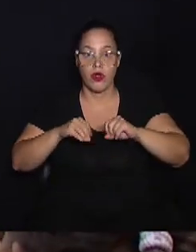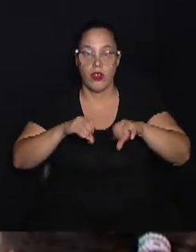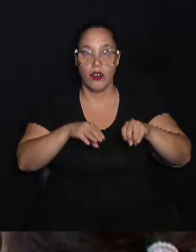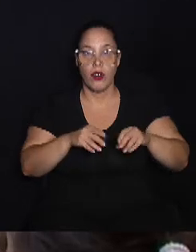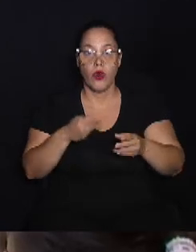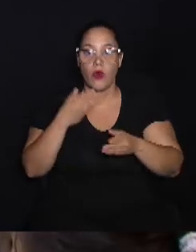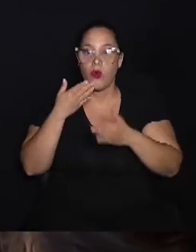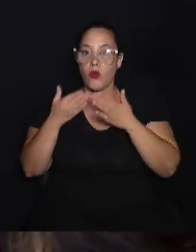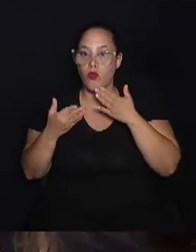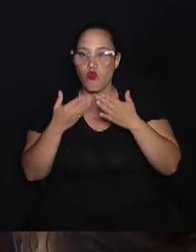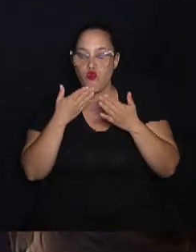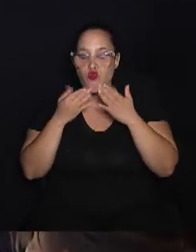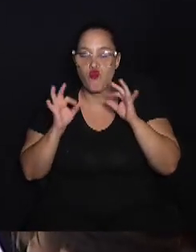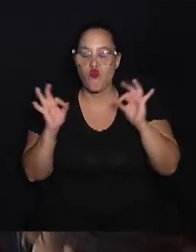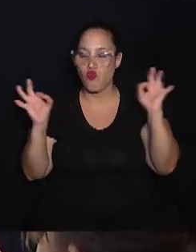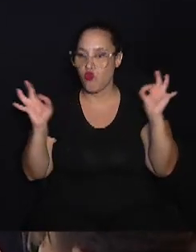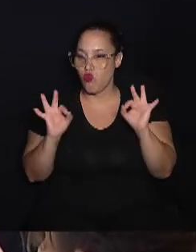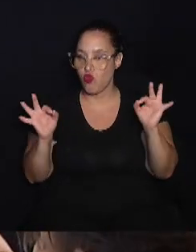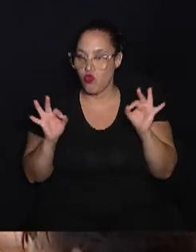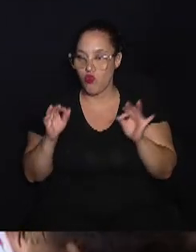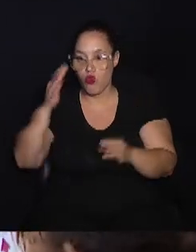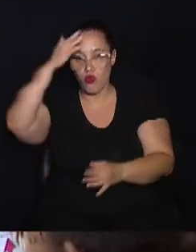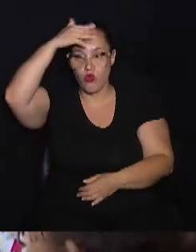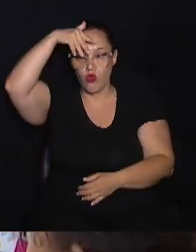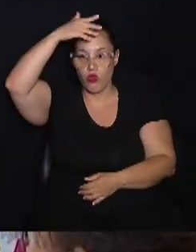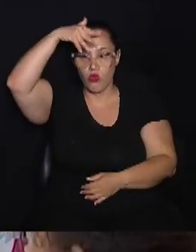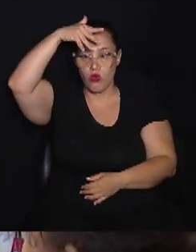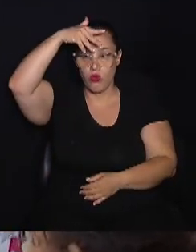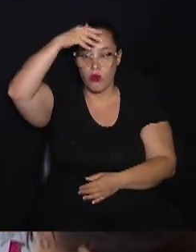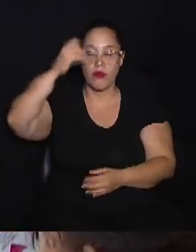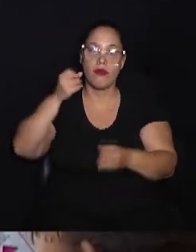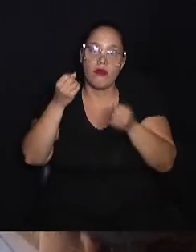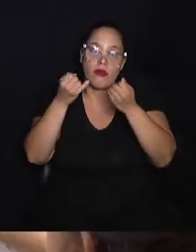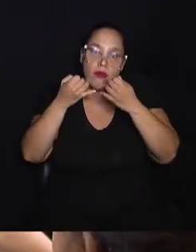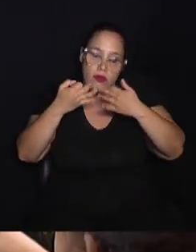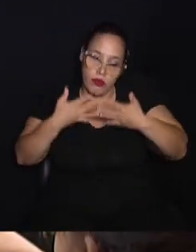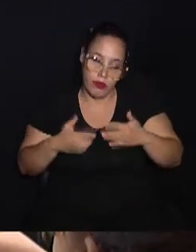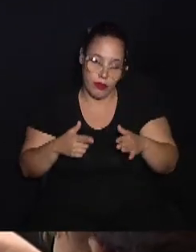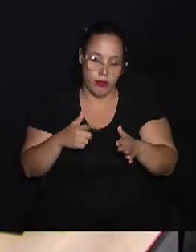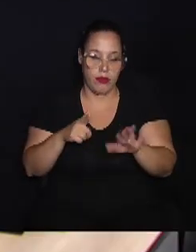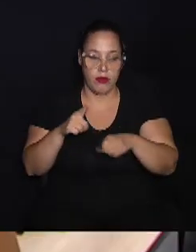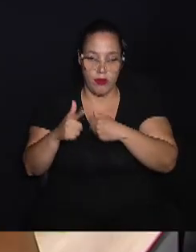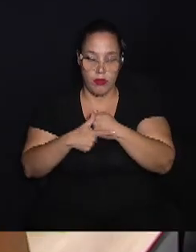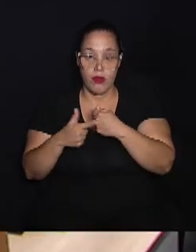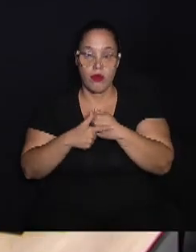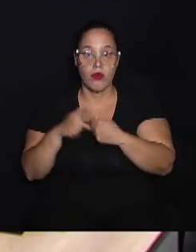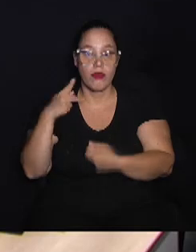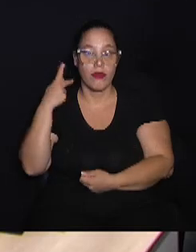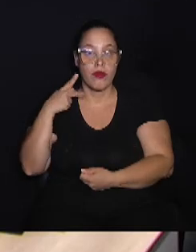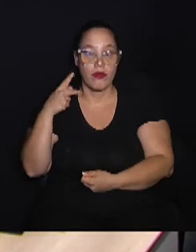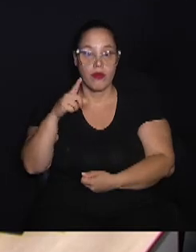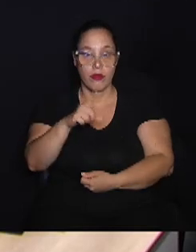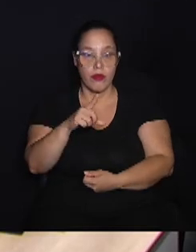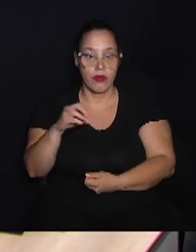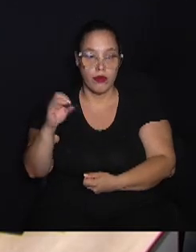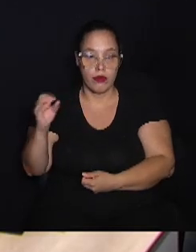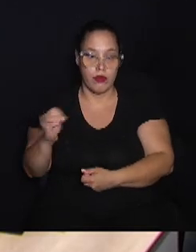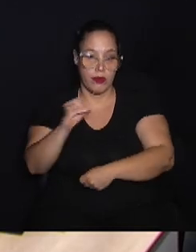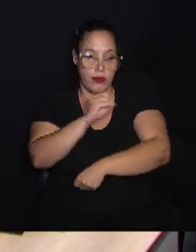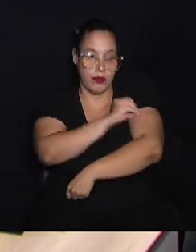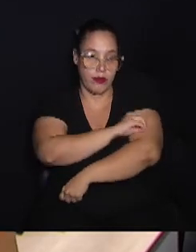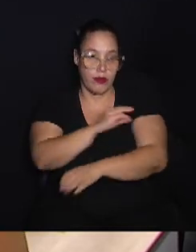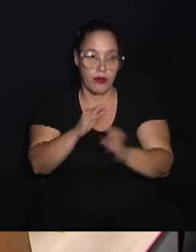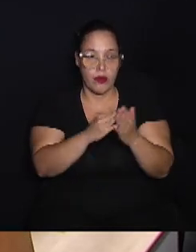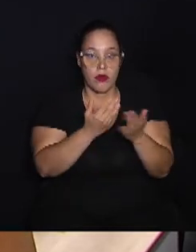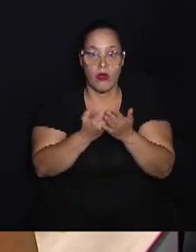conversa bem descontraída farmad explicou para os pequenos sobre o papel de um vereador eles saíram da creche vieram aqui com os